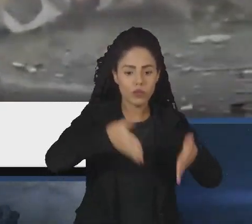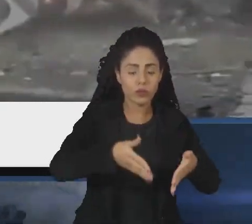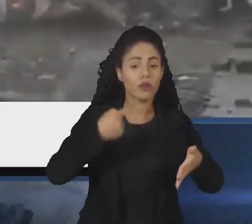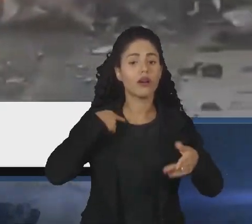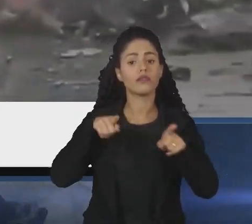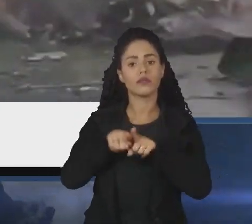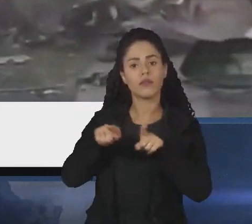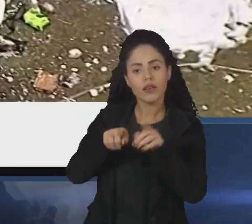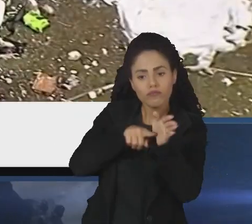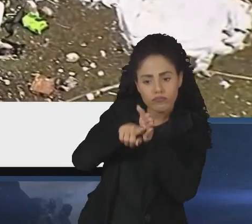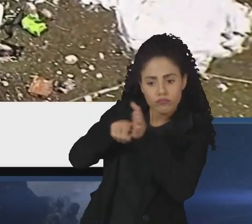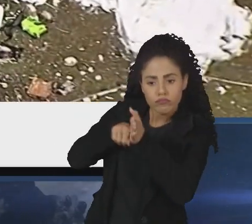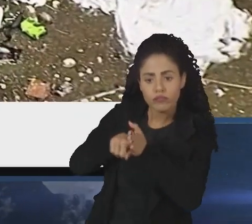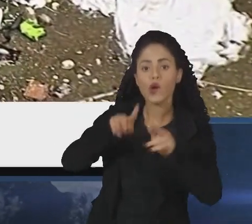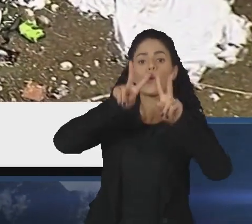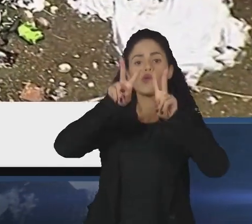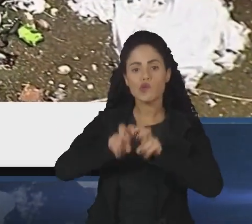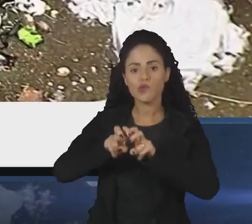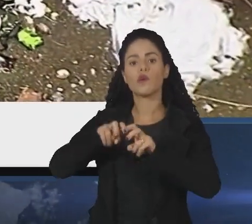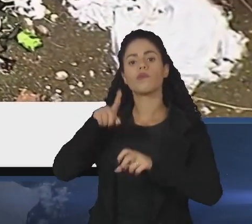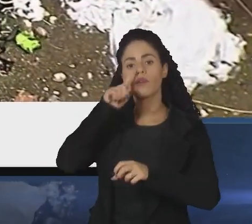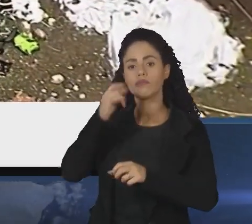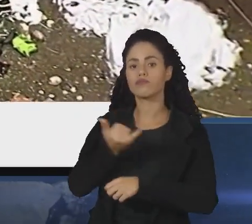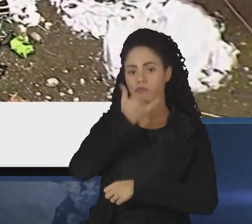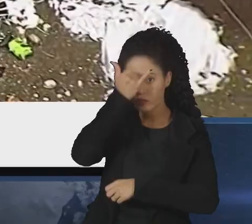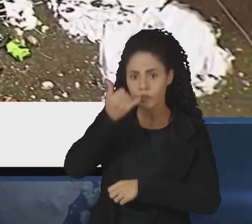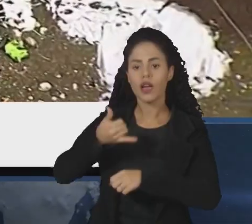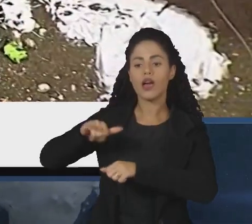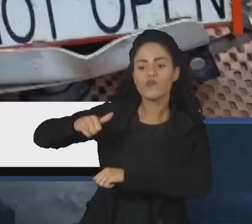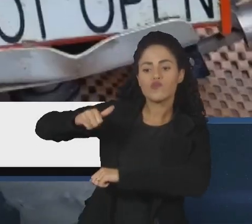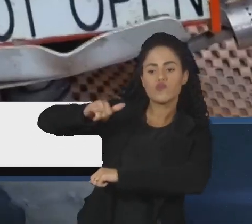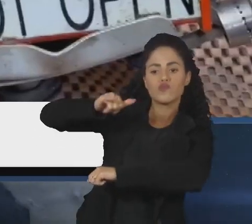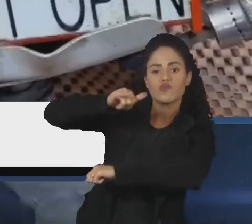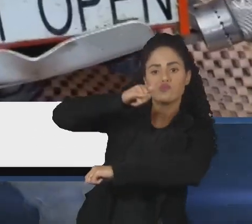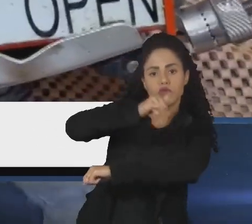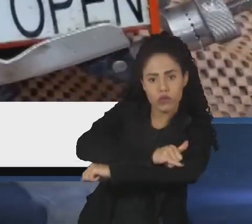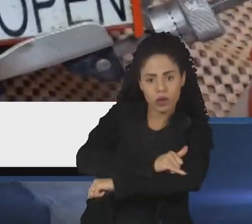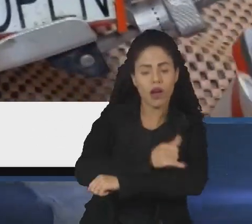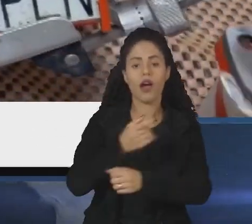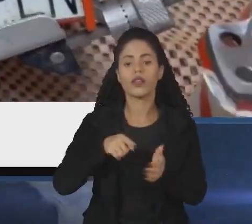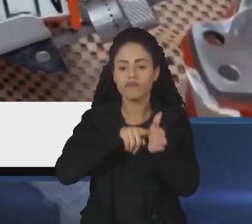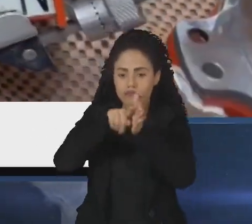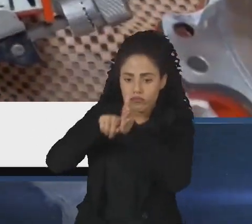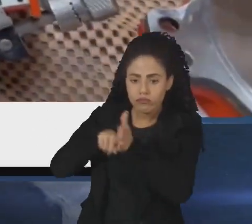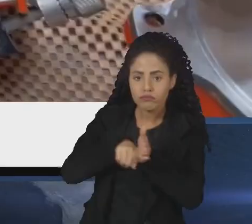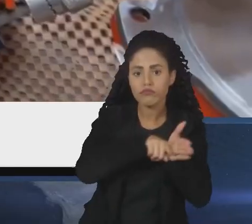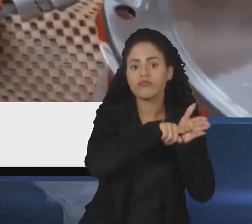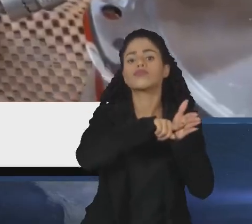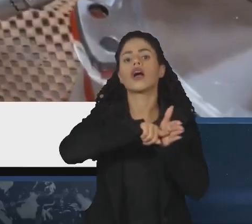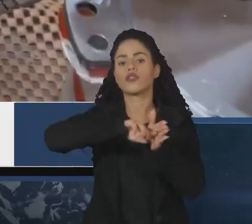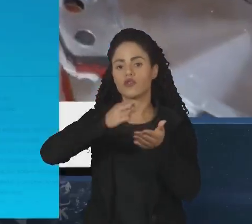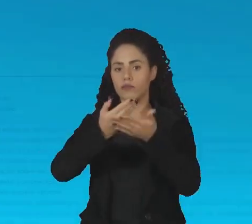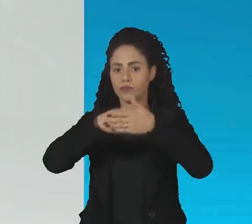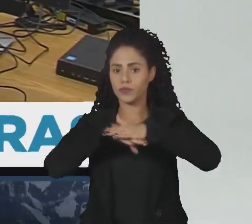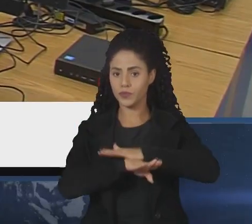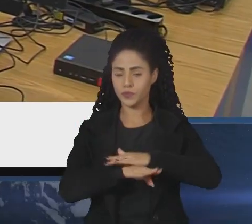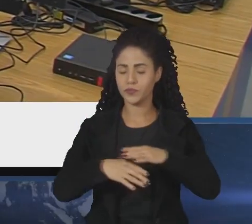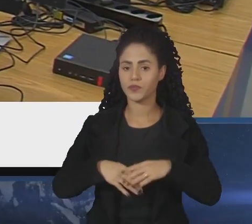de Investigação e Prevenção de Acidentes Aeronáuticos diz ter encerrado fase inicial das investigações da tragédia.